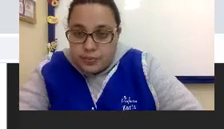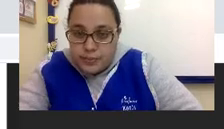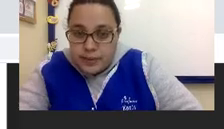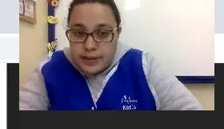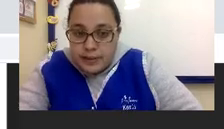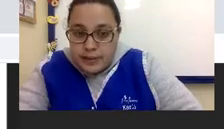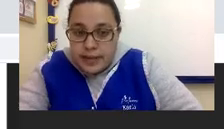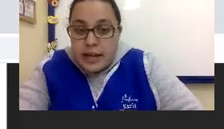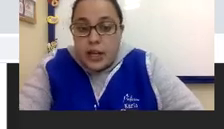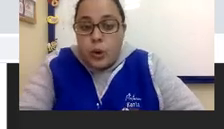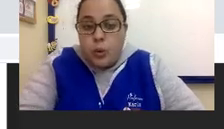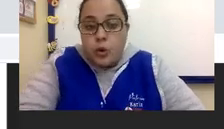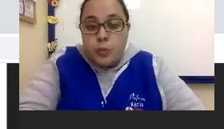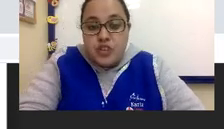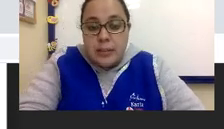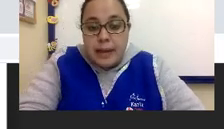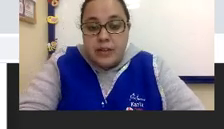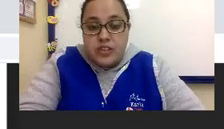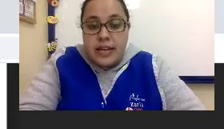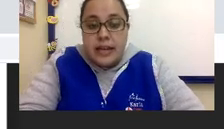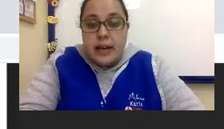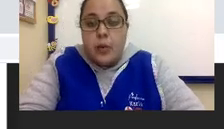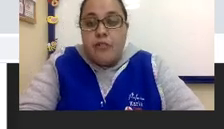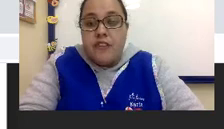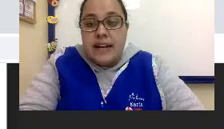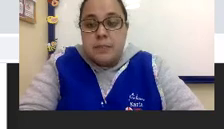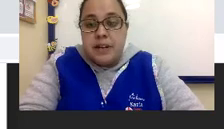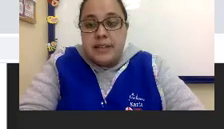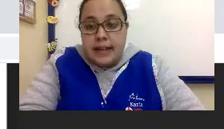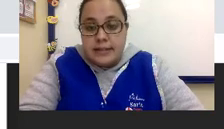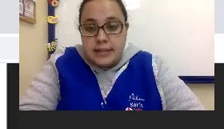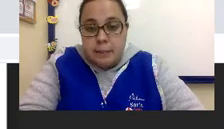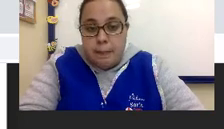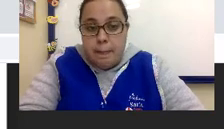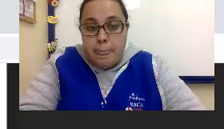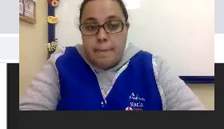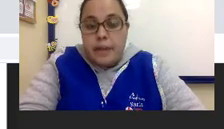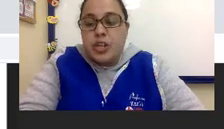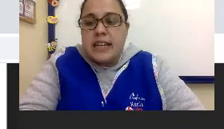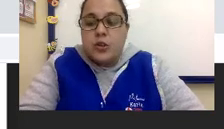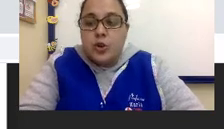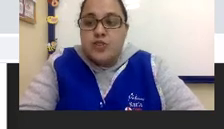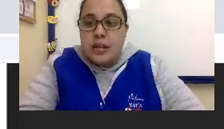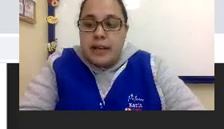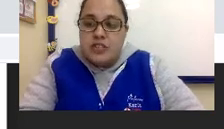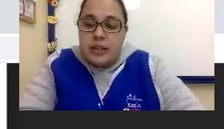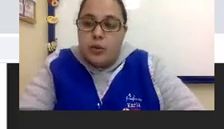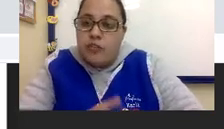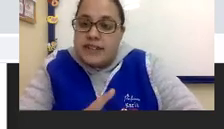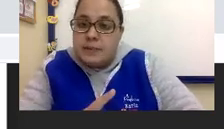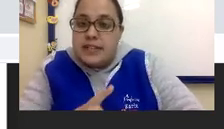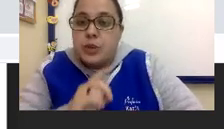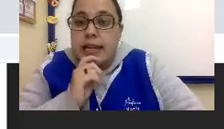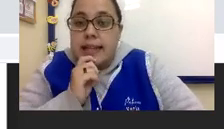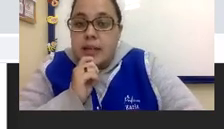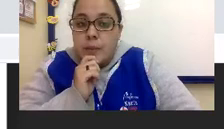isso? Né? E qual grupo de alimentos aí o alface pertence? E por que esse grupo de alimentos aí que o